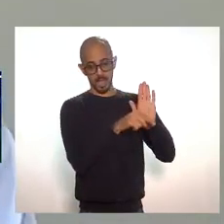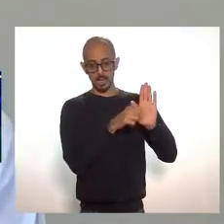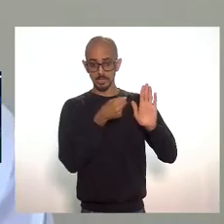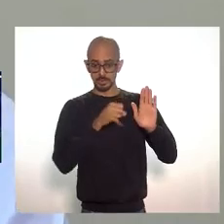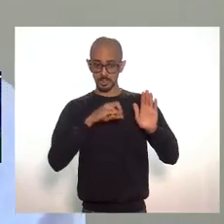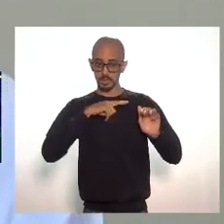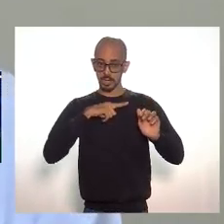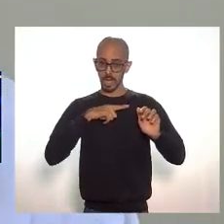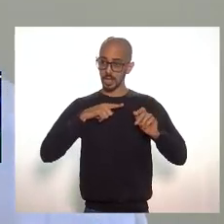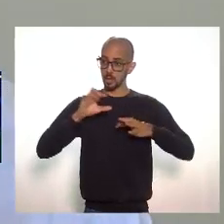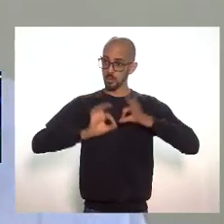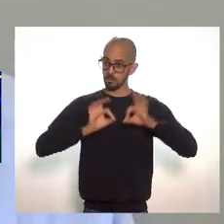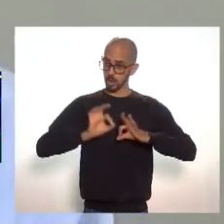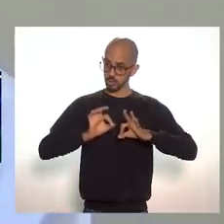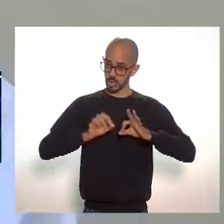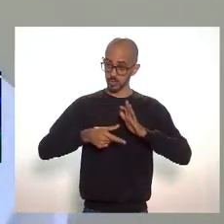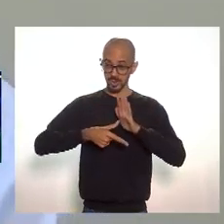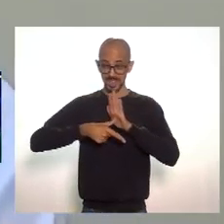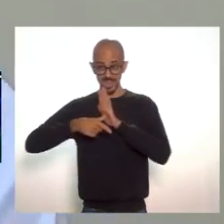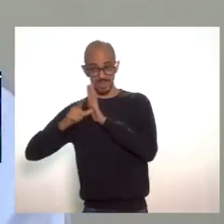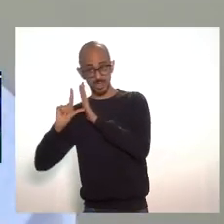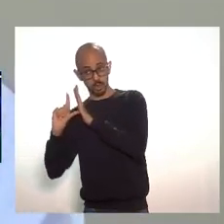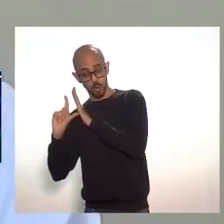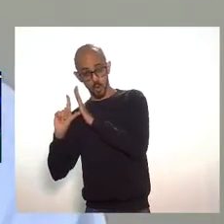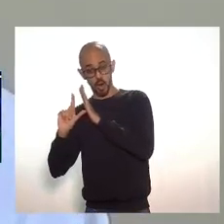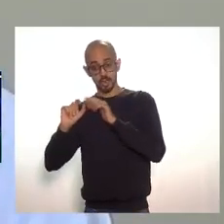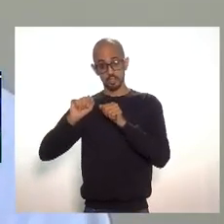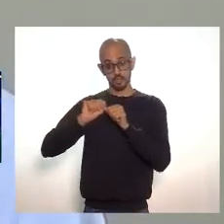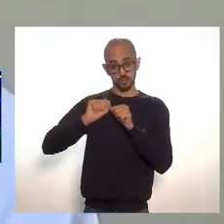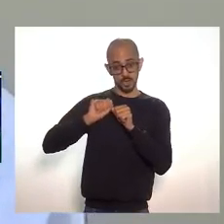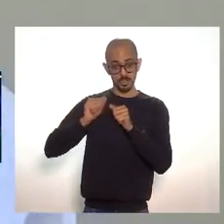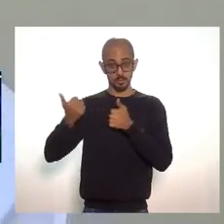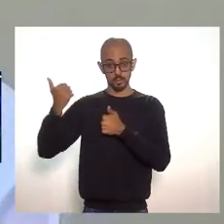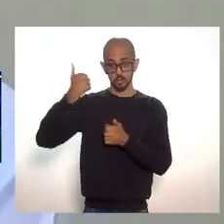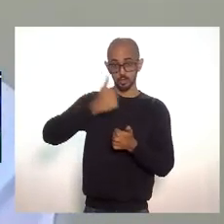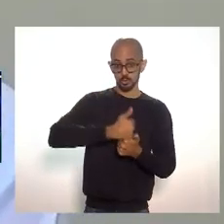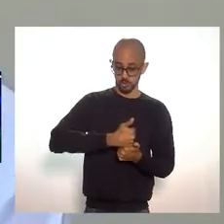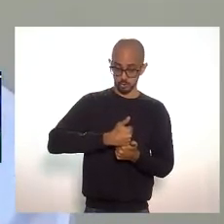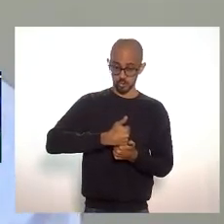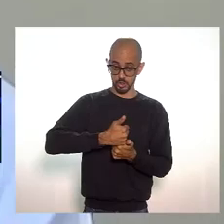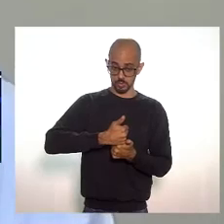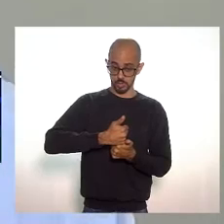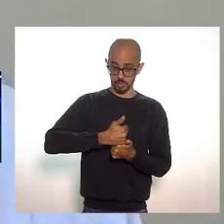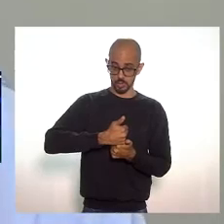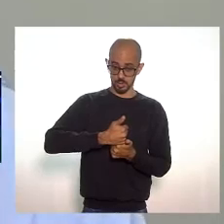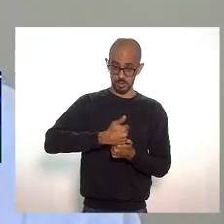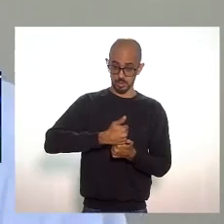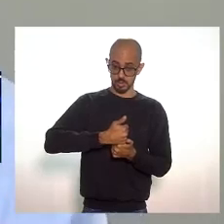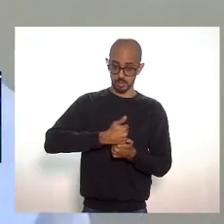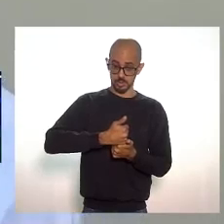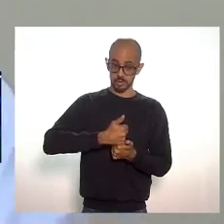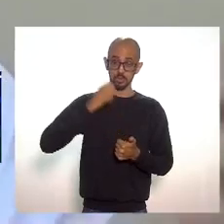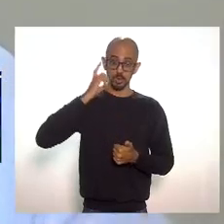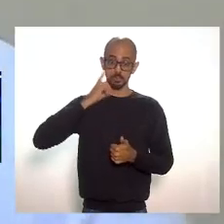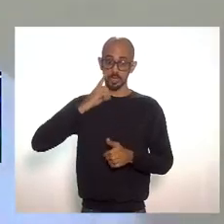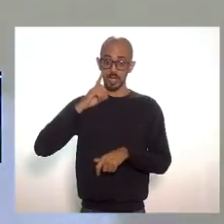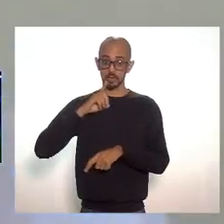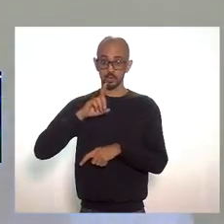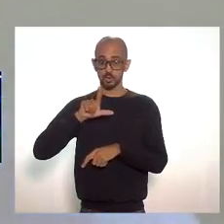Léo Vieira é anterior, que nós acomodássemos num substitutivo a proposta do deputado Dionísio Lins,